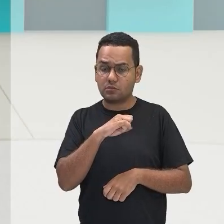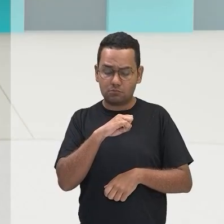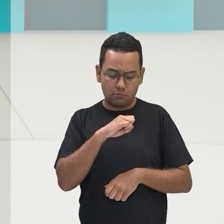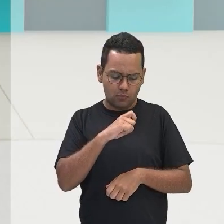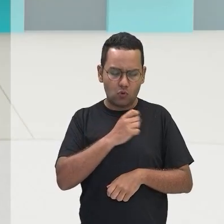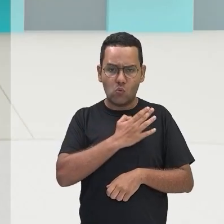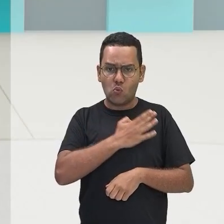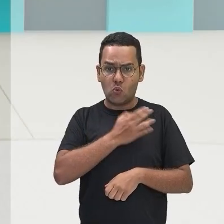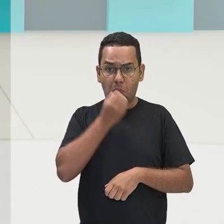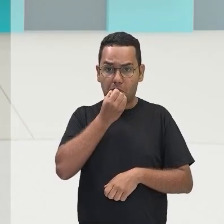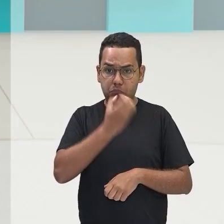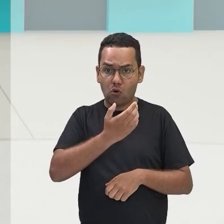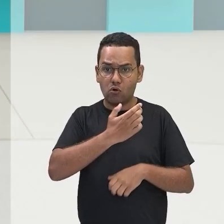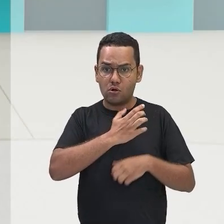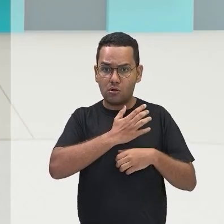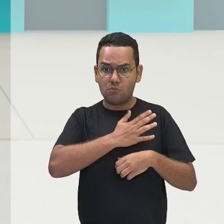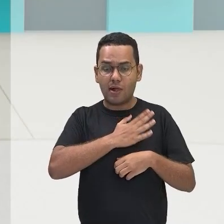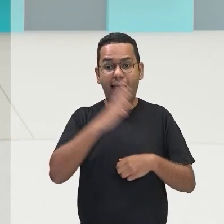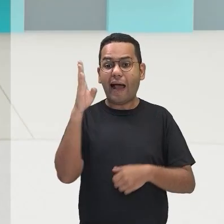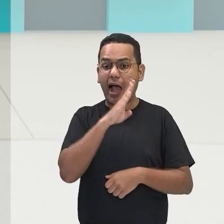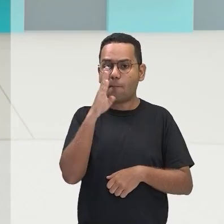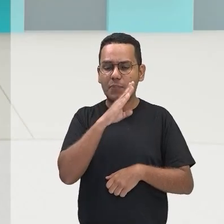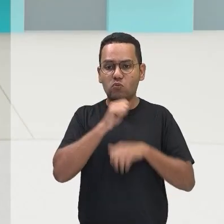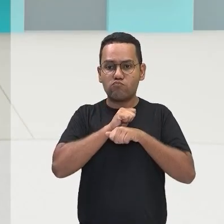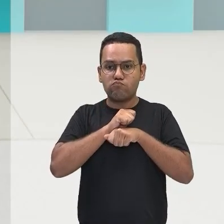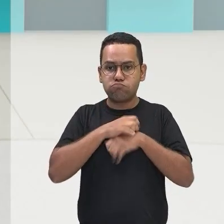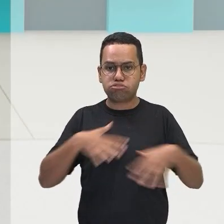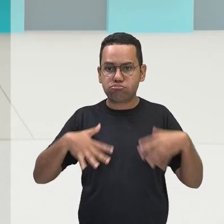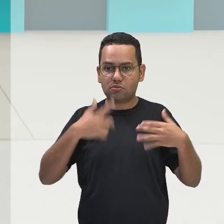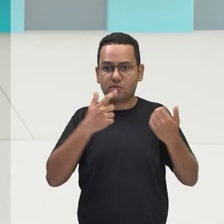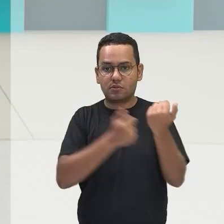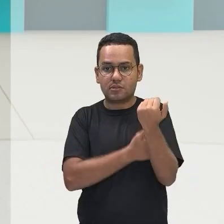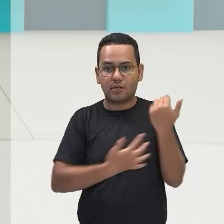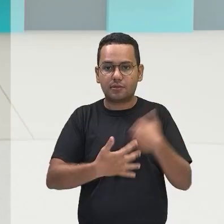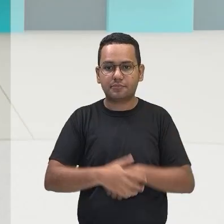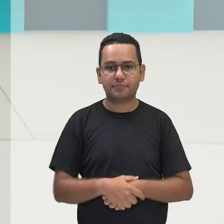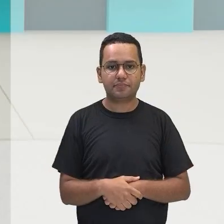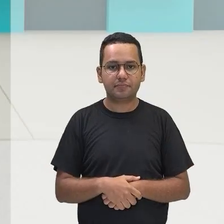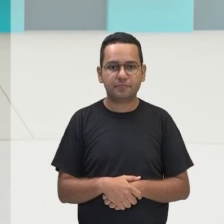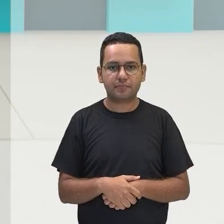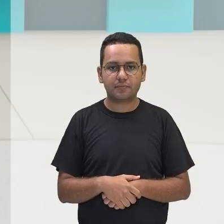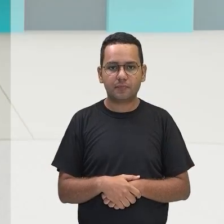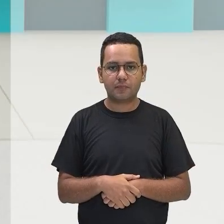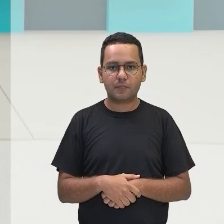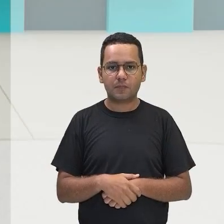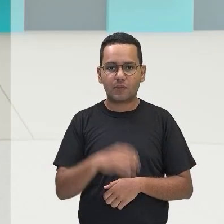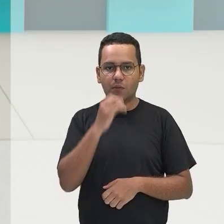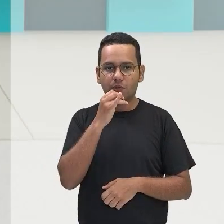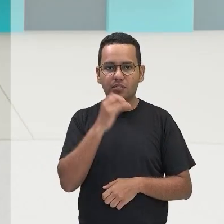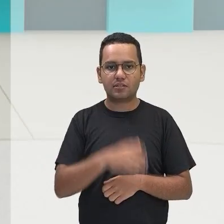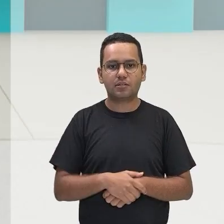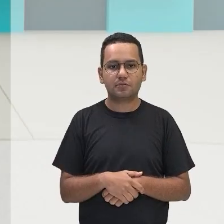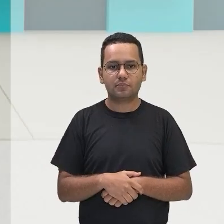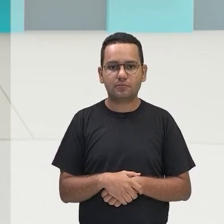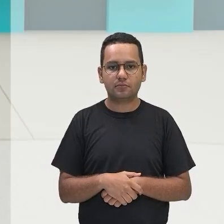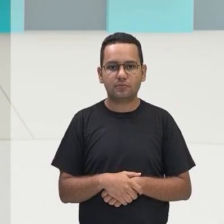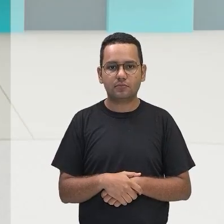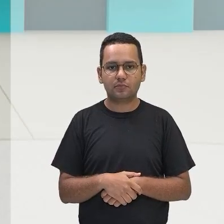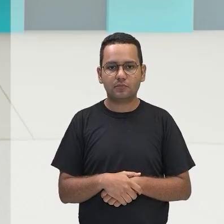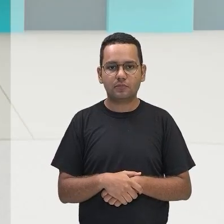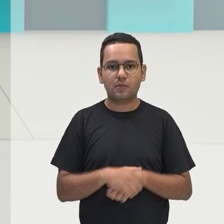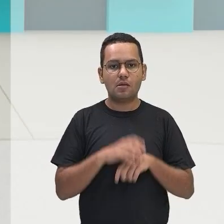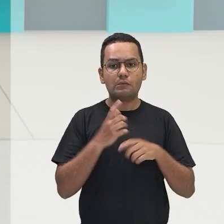corpo. Então, aquela frequência cardíaca ali, sua, que de repente, para quem é sedentário, está lá sem fazer nada, está dando 100,